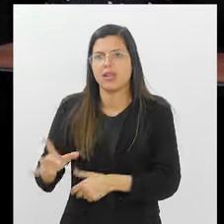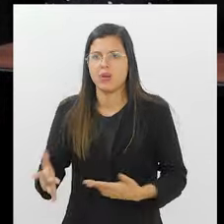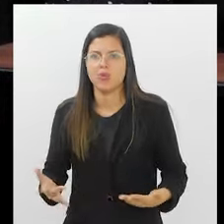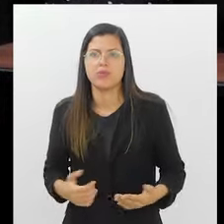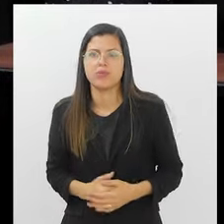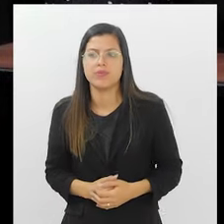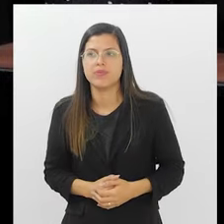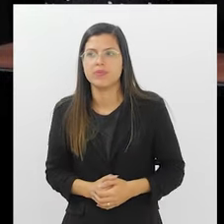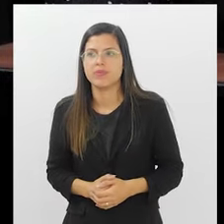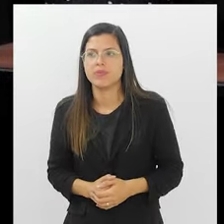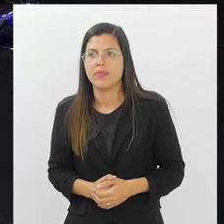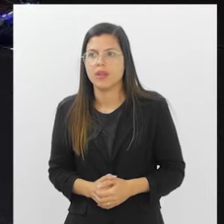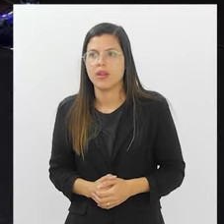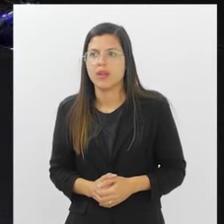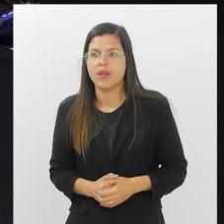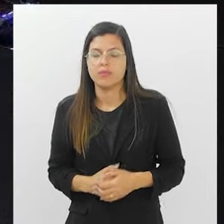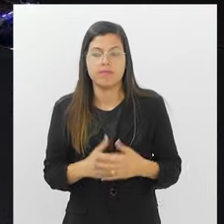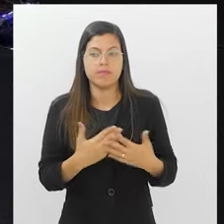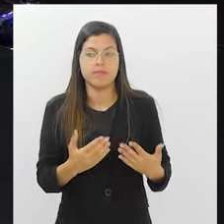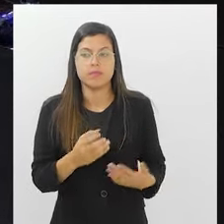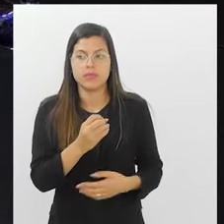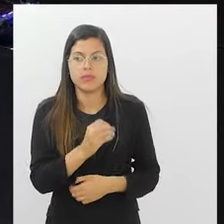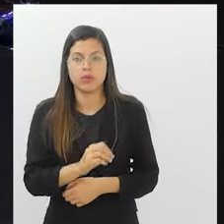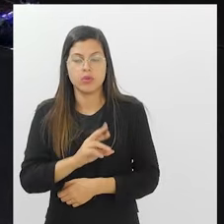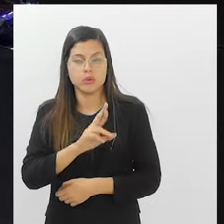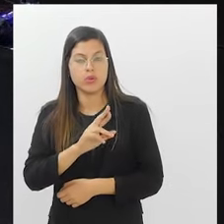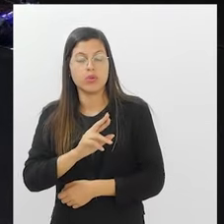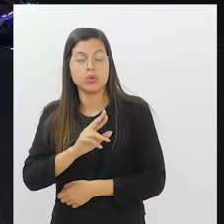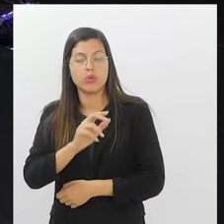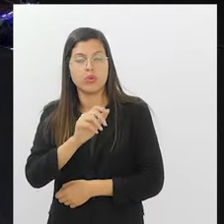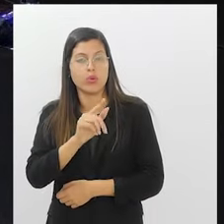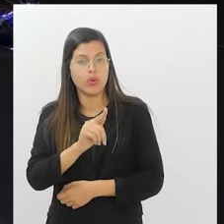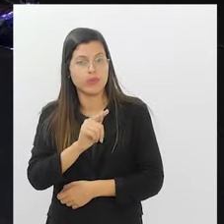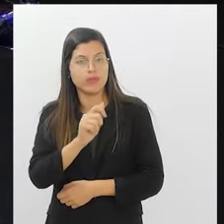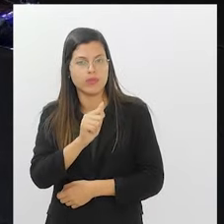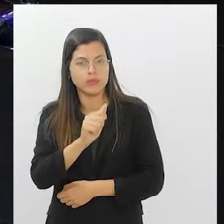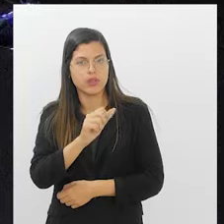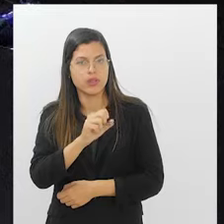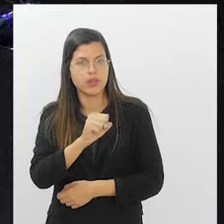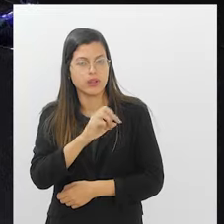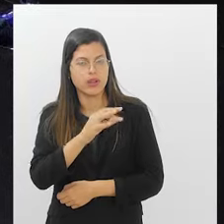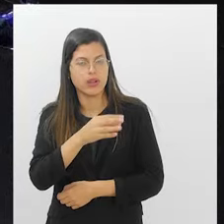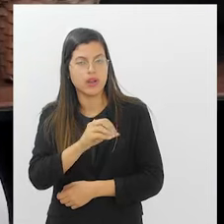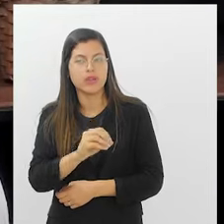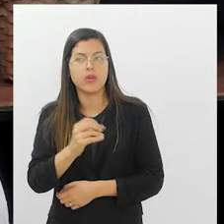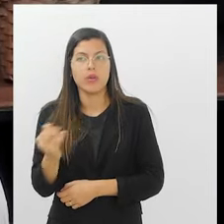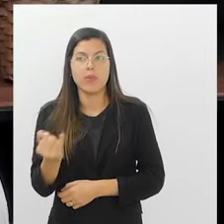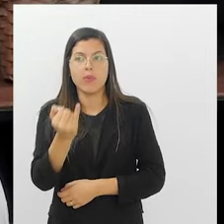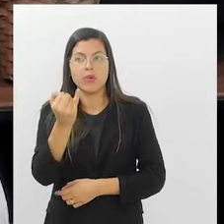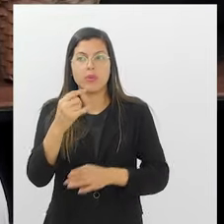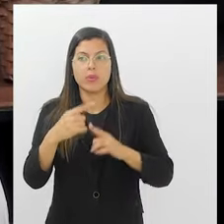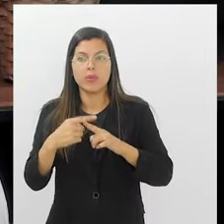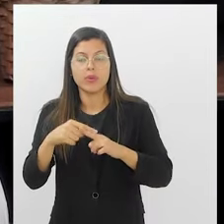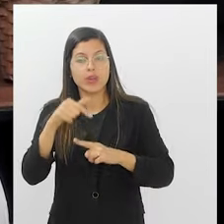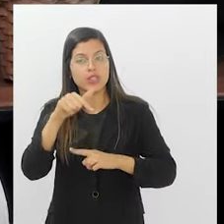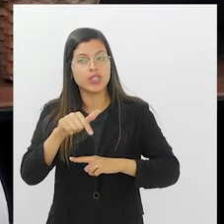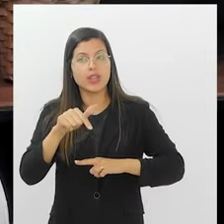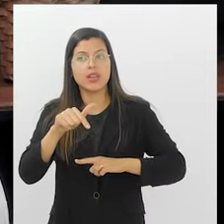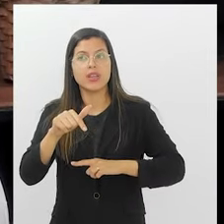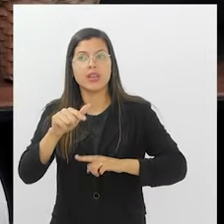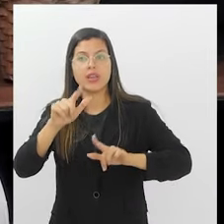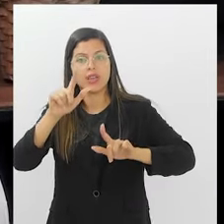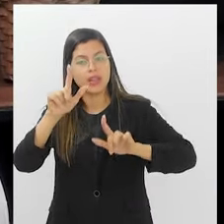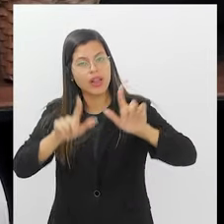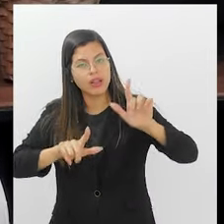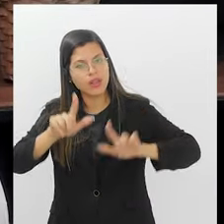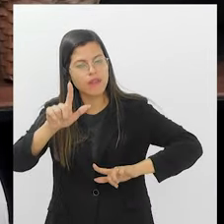as suas etapas. Doutor Gastão, essa pontuação do senhor é muito importante, porque nós estamos aqui na